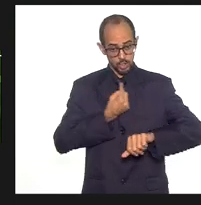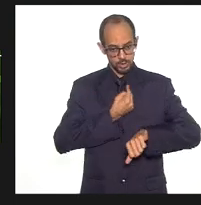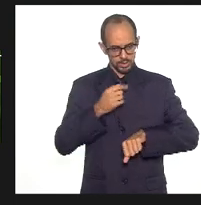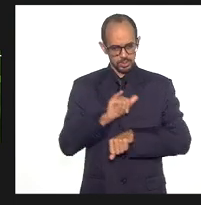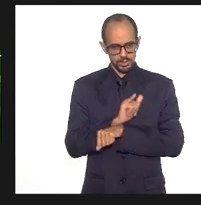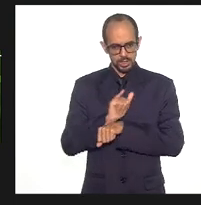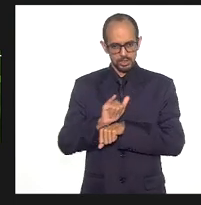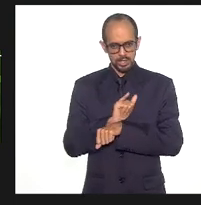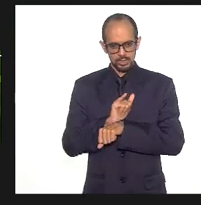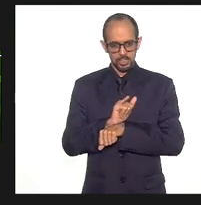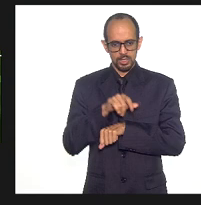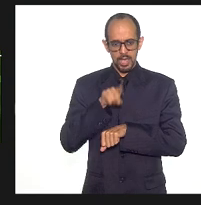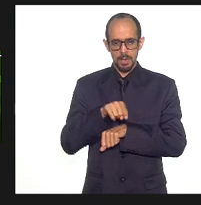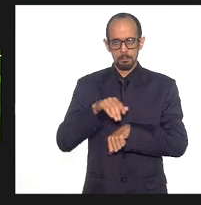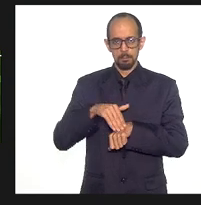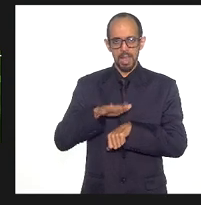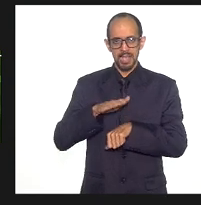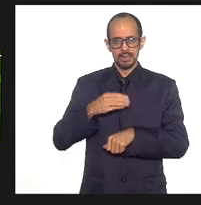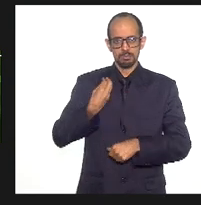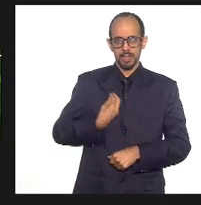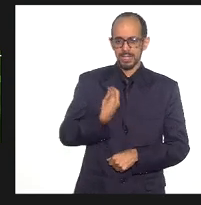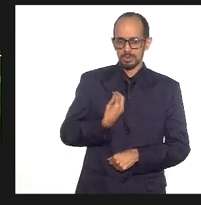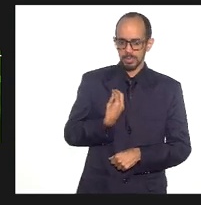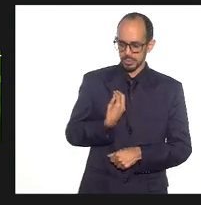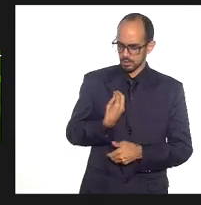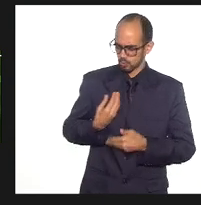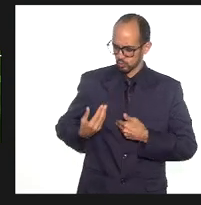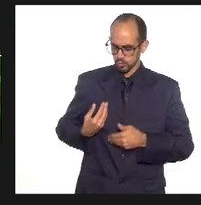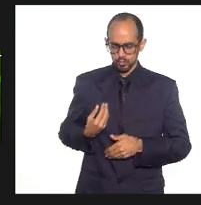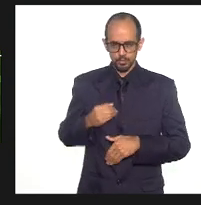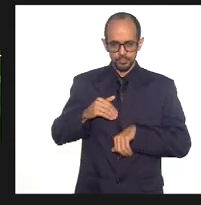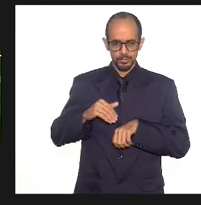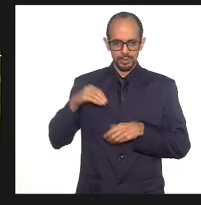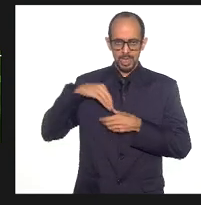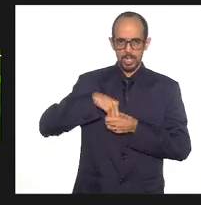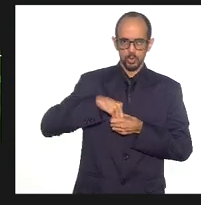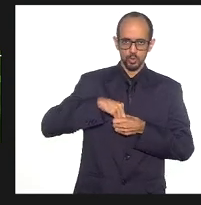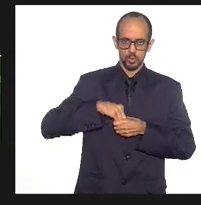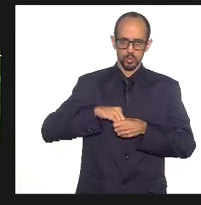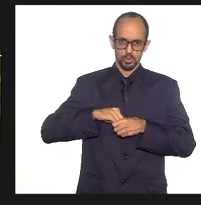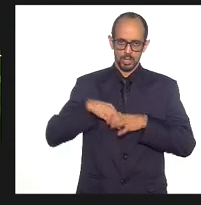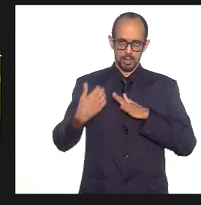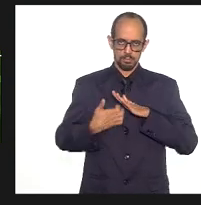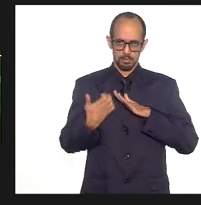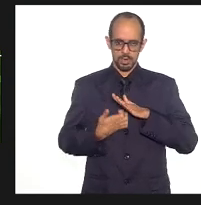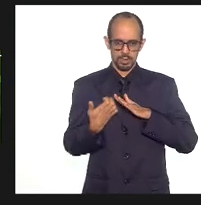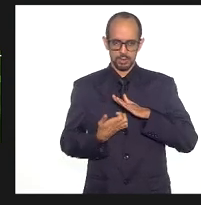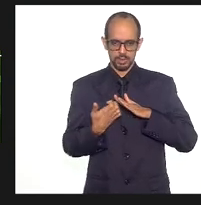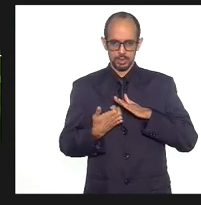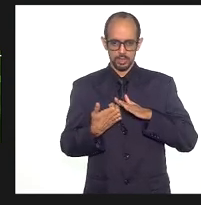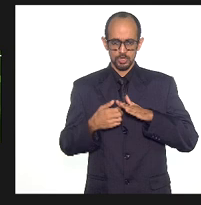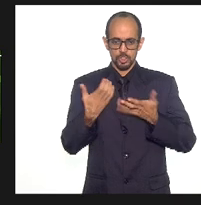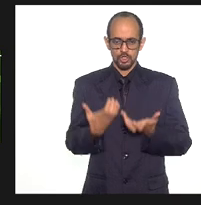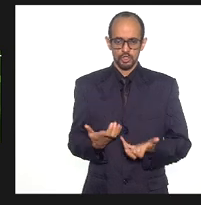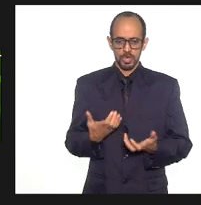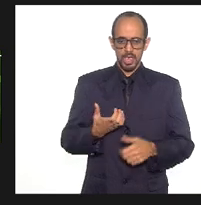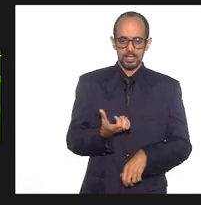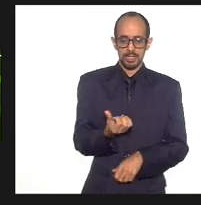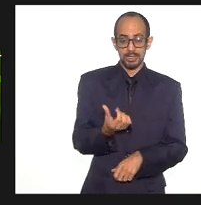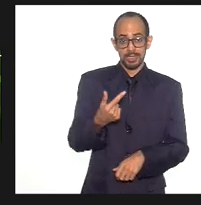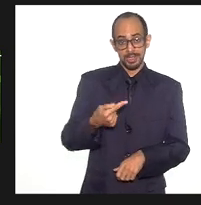da participação do pré-sal na produção total da companhia. A gente pretende sair de algo em torno de